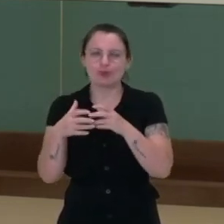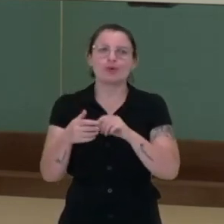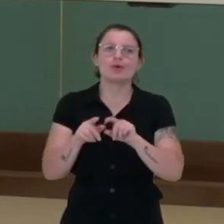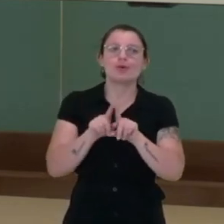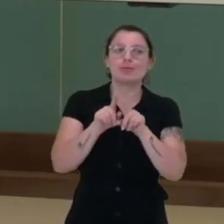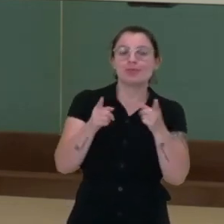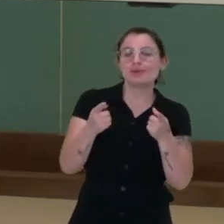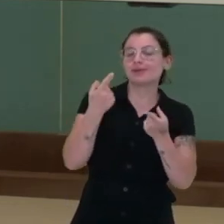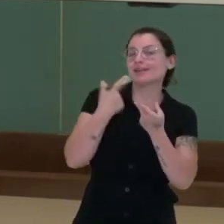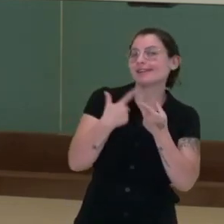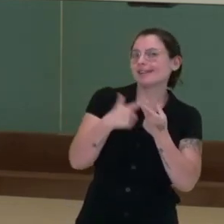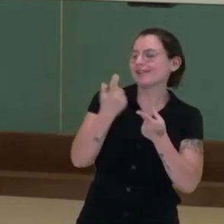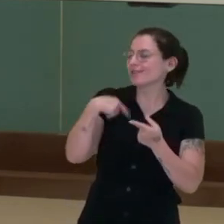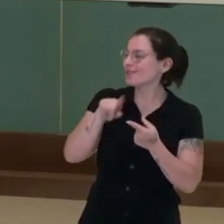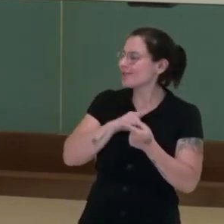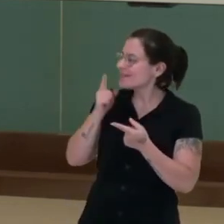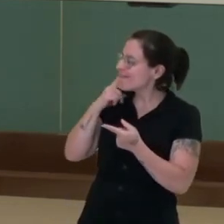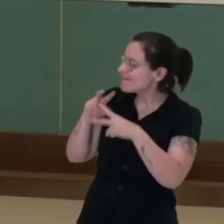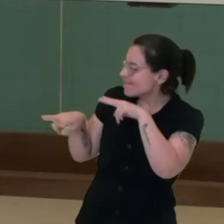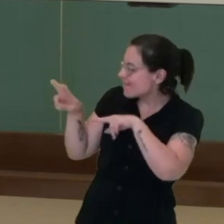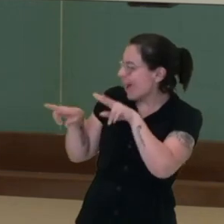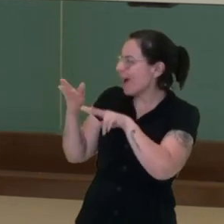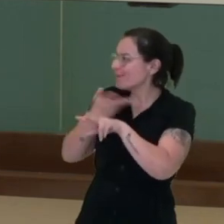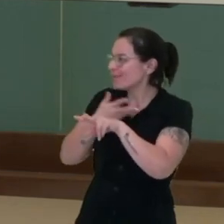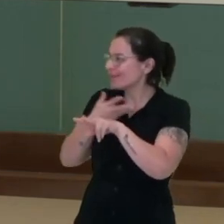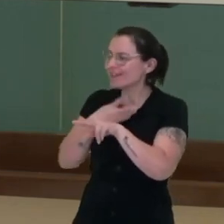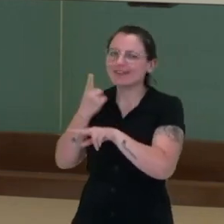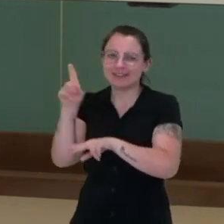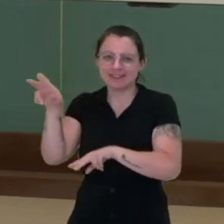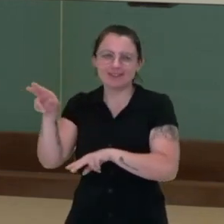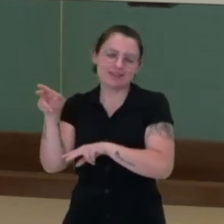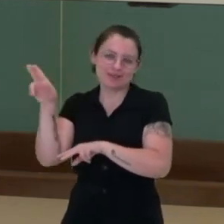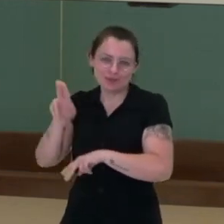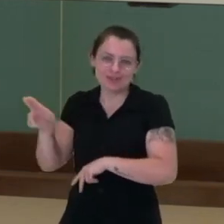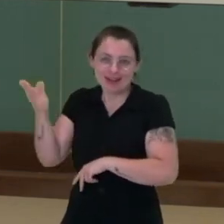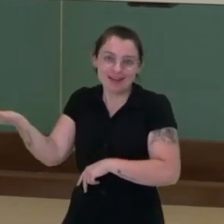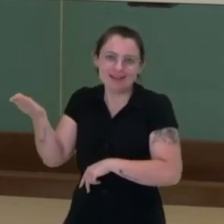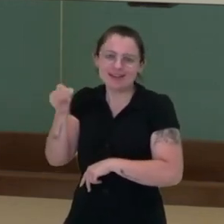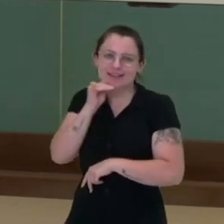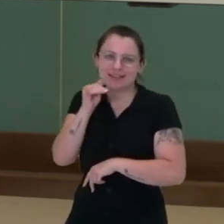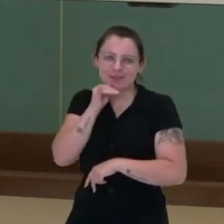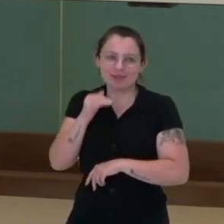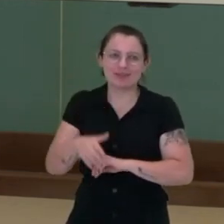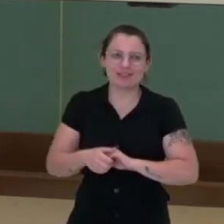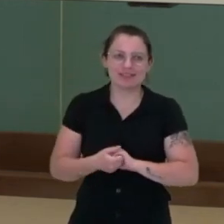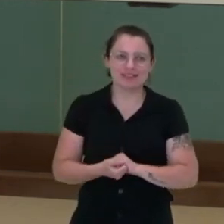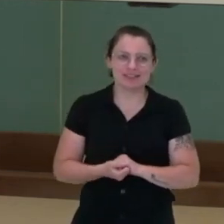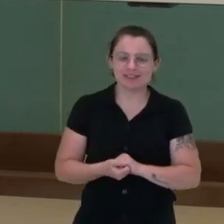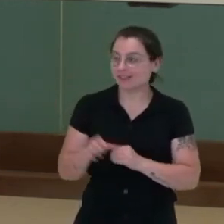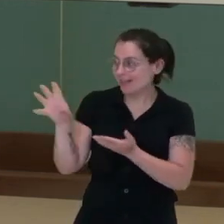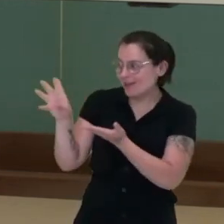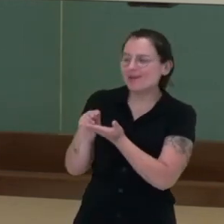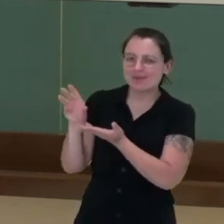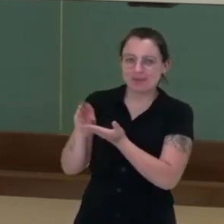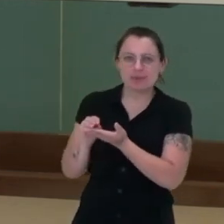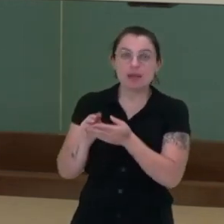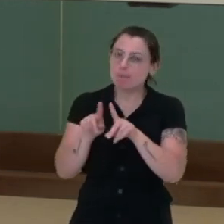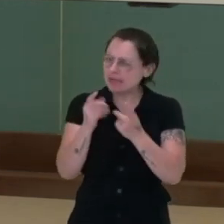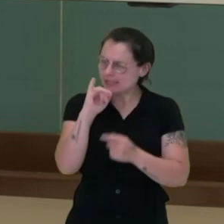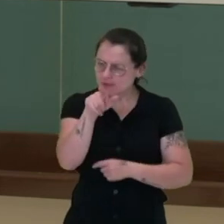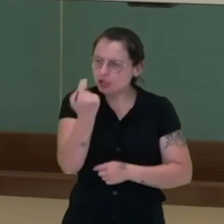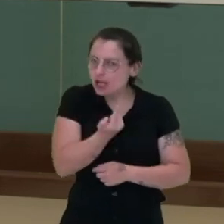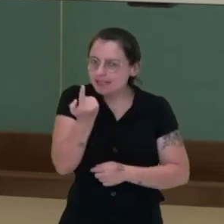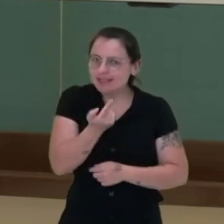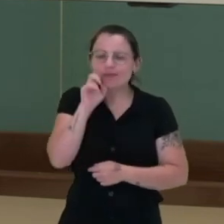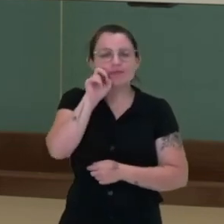a gente usa o nosso amigo, o nosso colega, como exemplo. Você está olhando ele. Qualquer coisa, você pode se olhar no espelho. Então